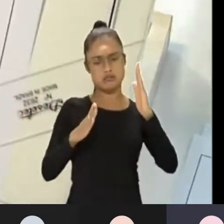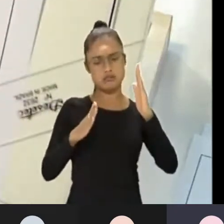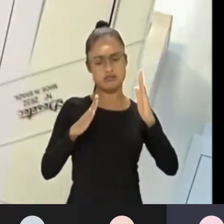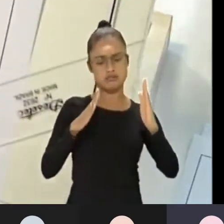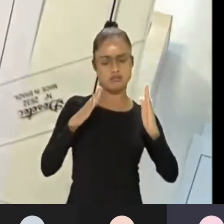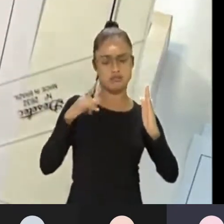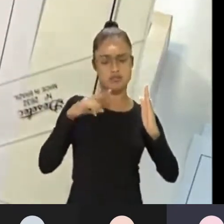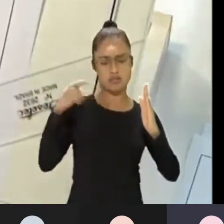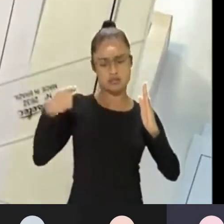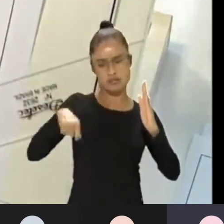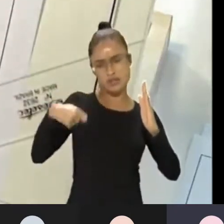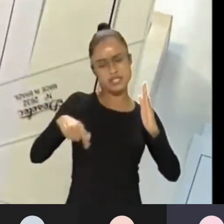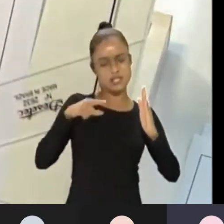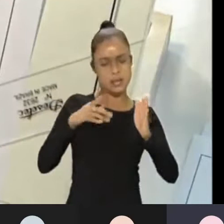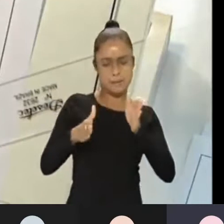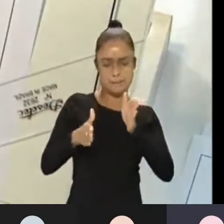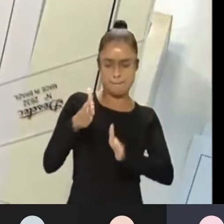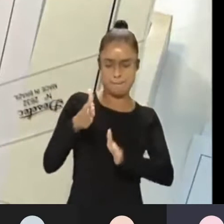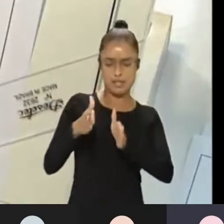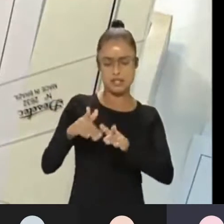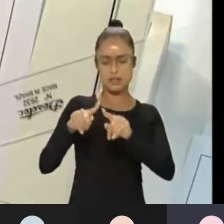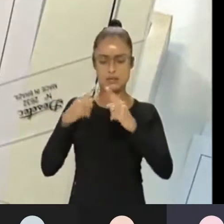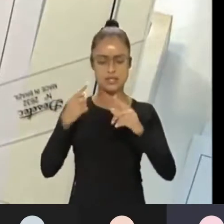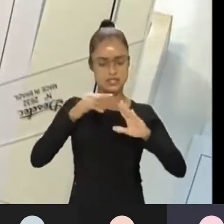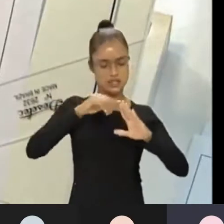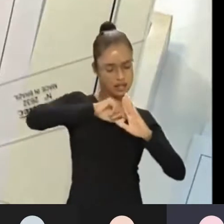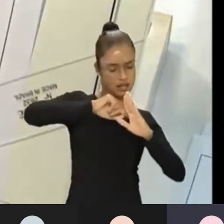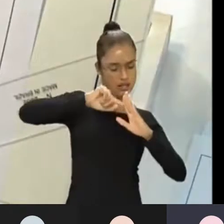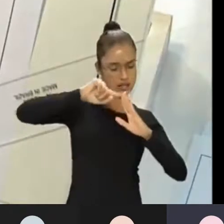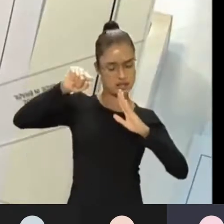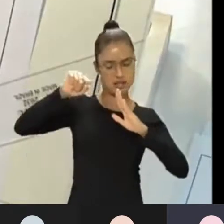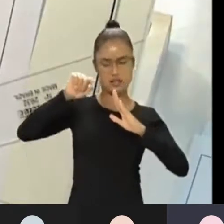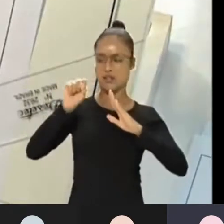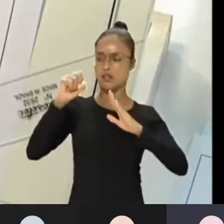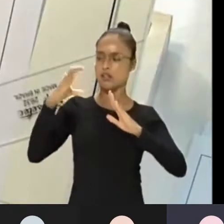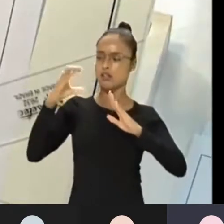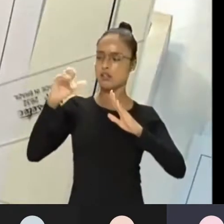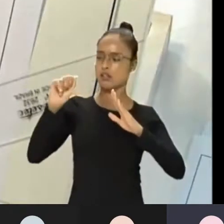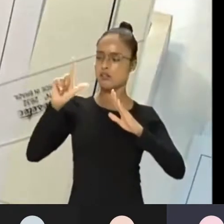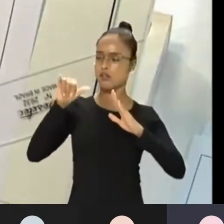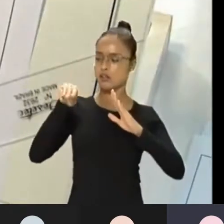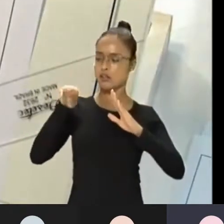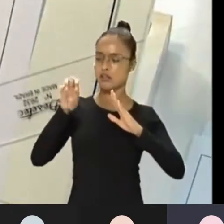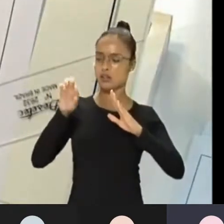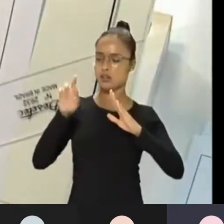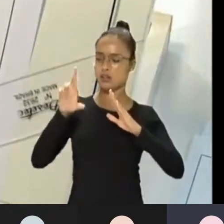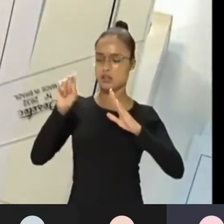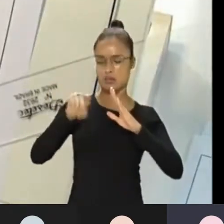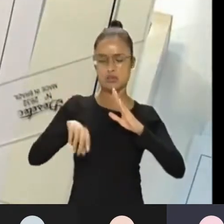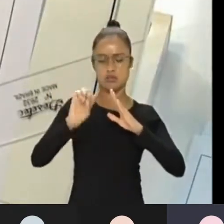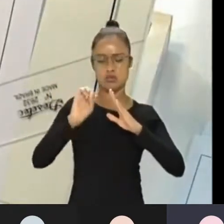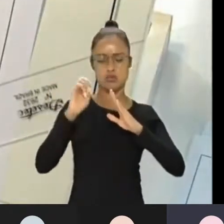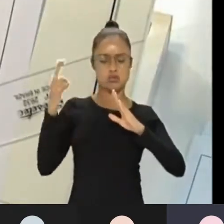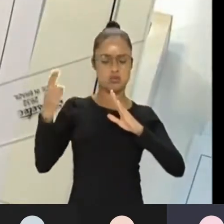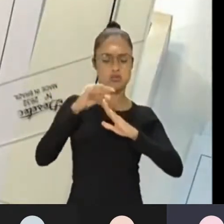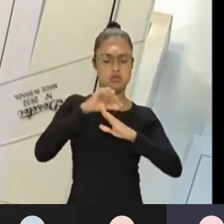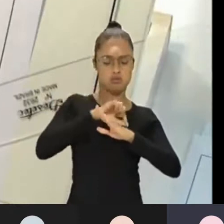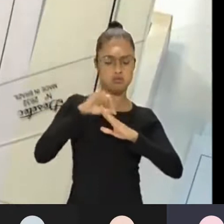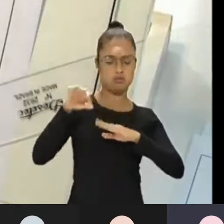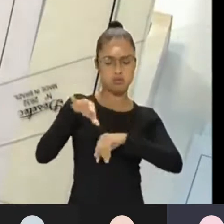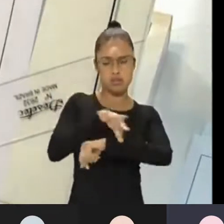o inclinado tem que fazer com o auxílio do escalímetro ou com o auxílio de uma régua.